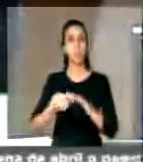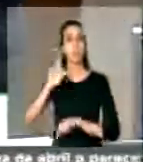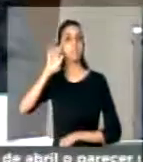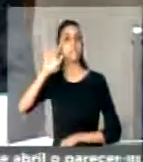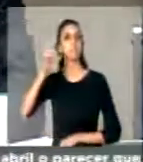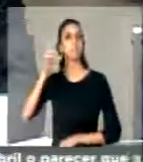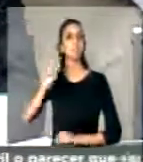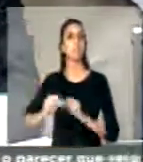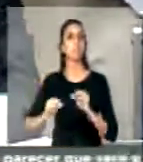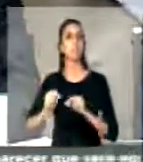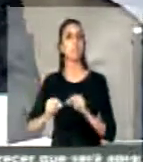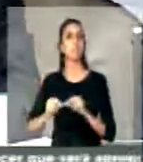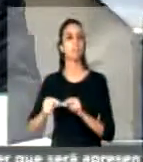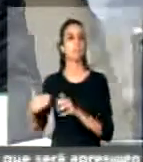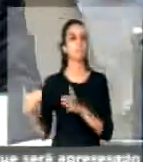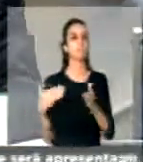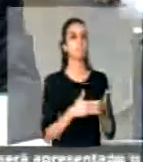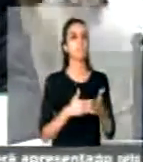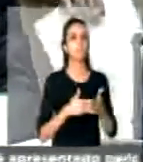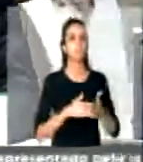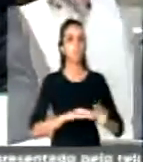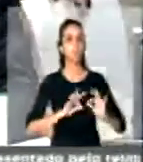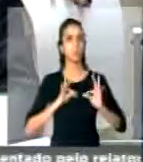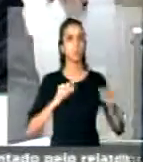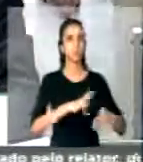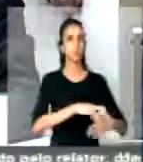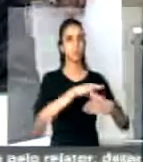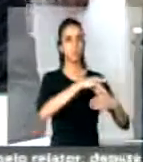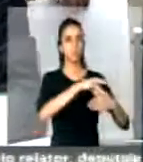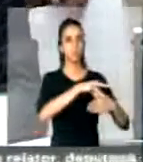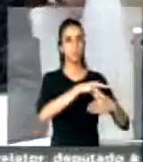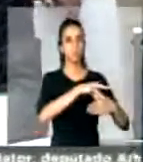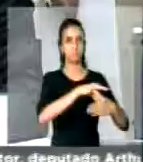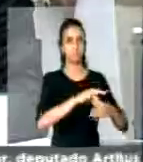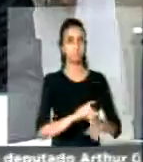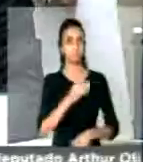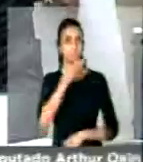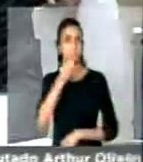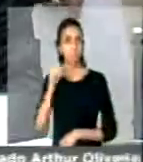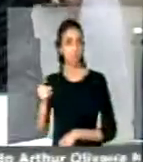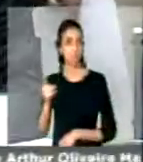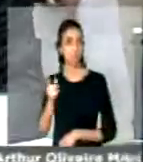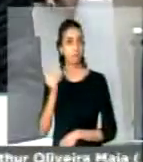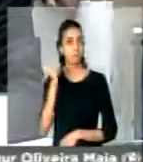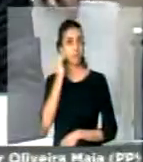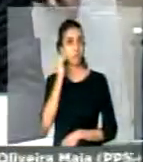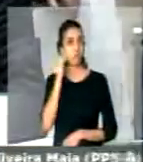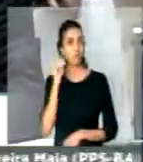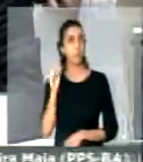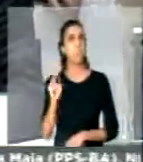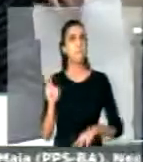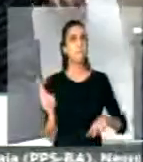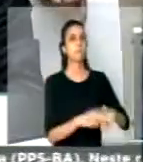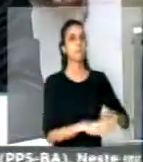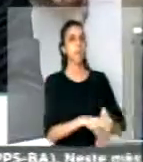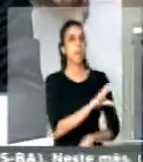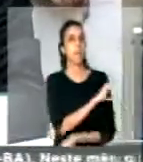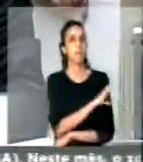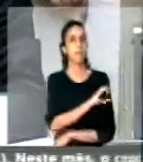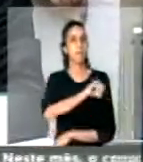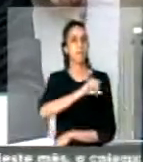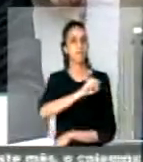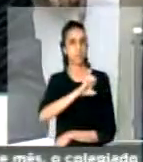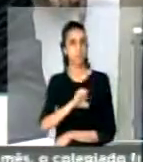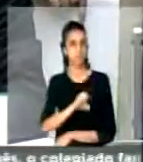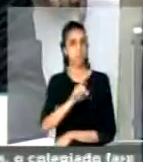a interdição dos seus potenciais líderes. Com a tentativa de prisão do capitão José de Barros Lima,